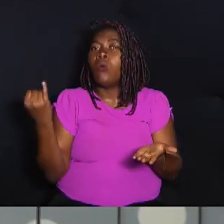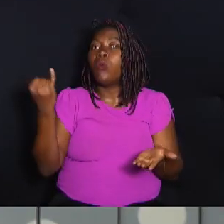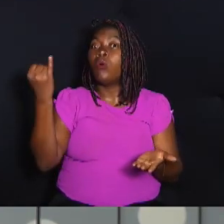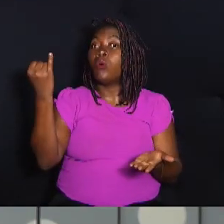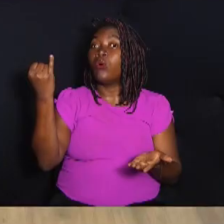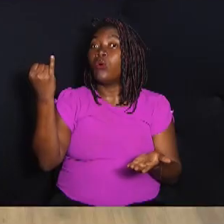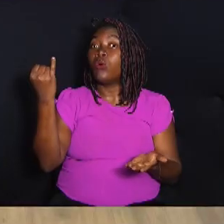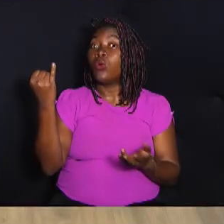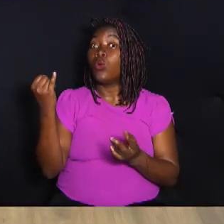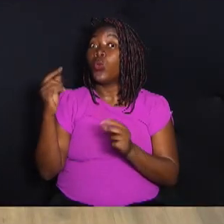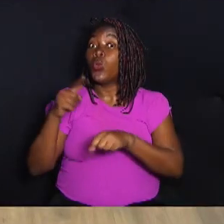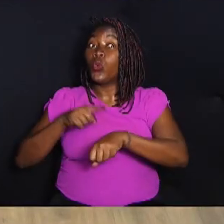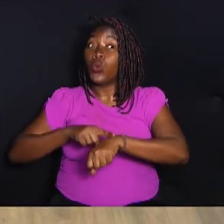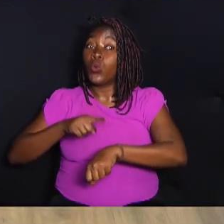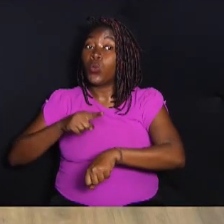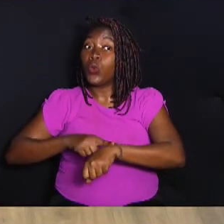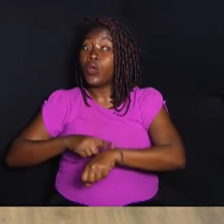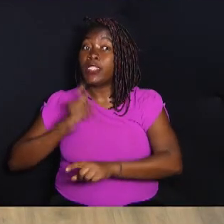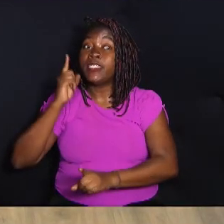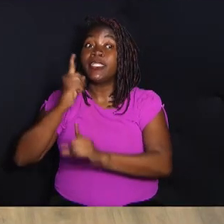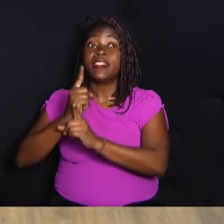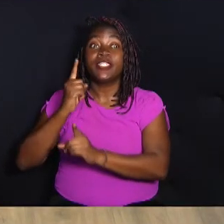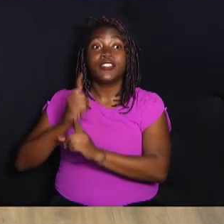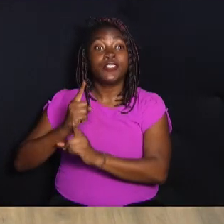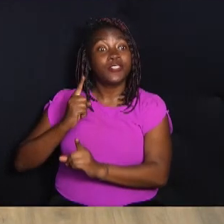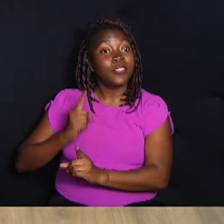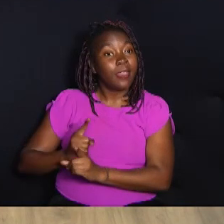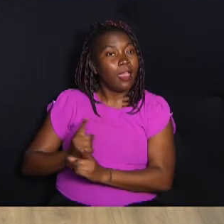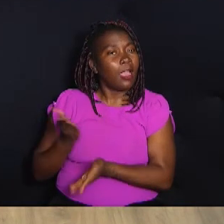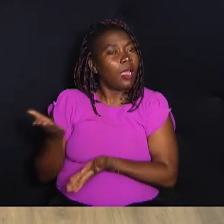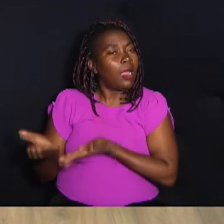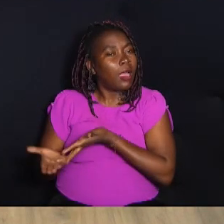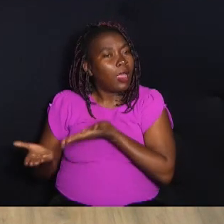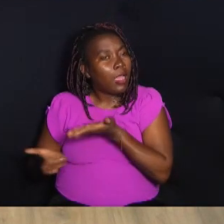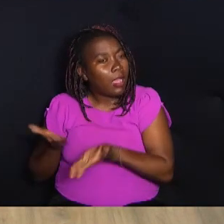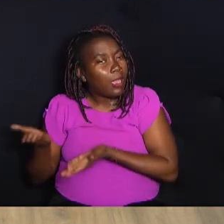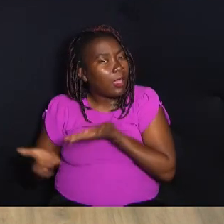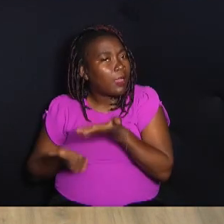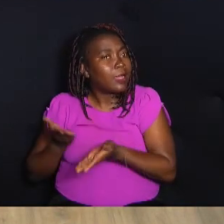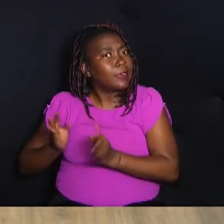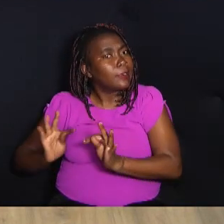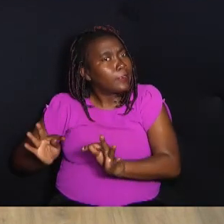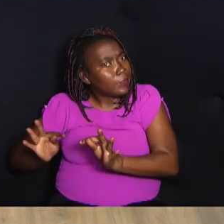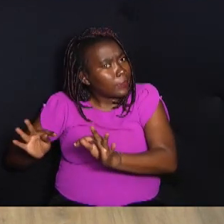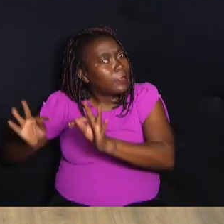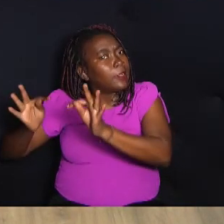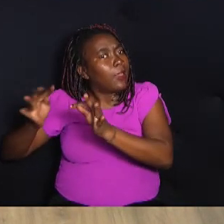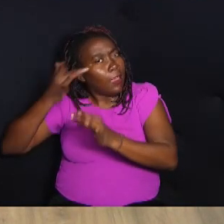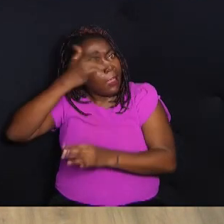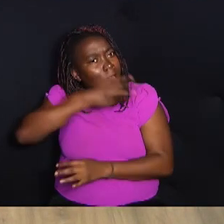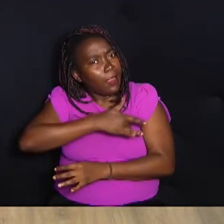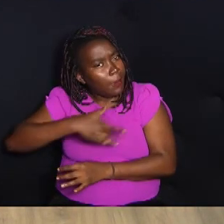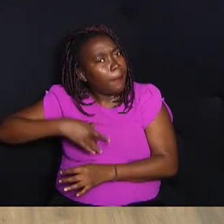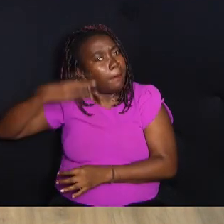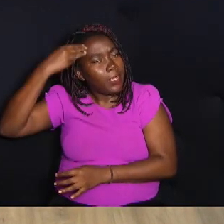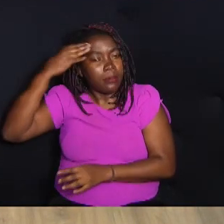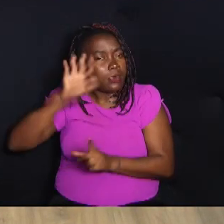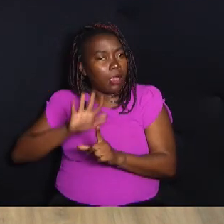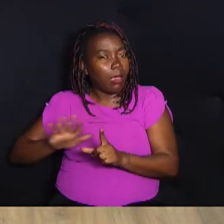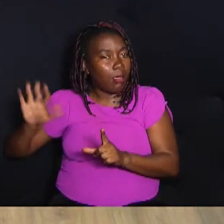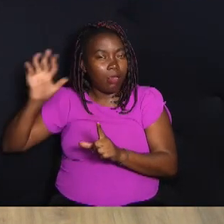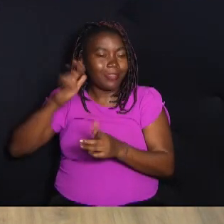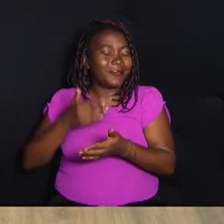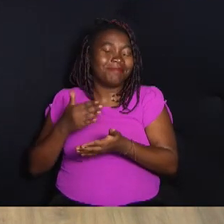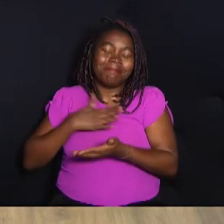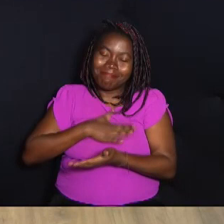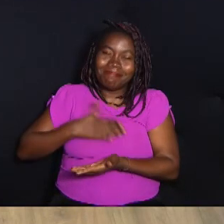do tempo em identificar, de tratar, de cuidar da saúde mental como em geral? Seja